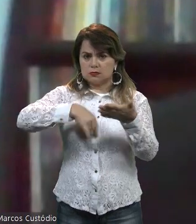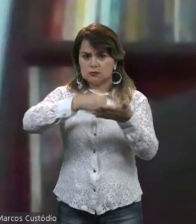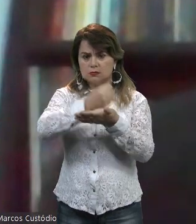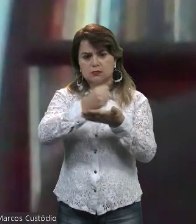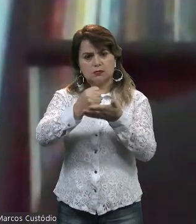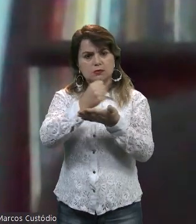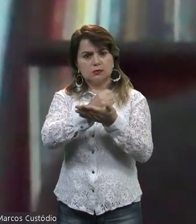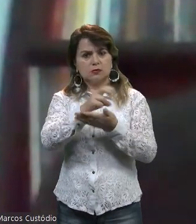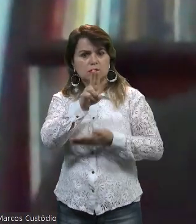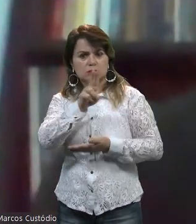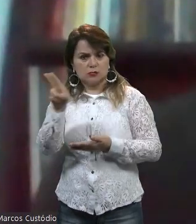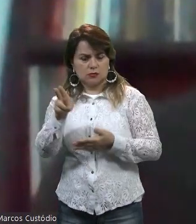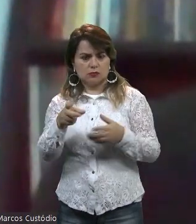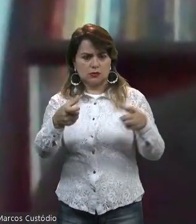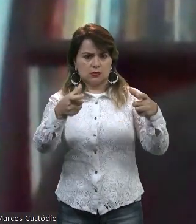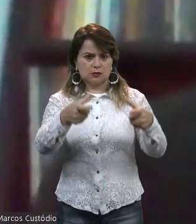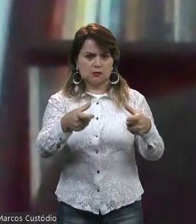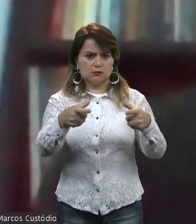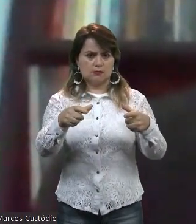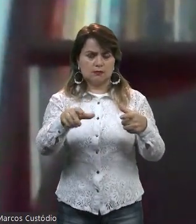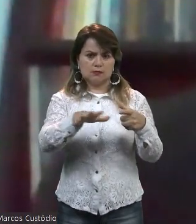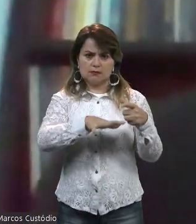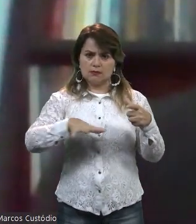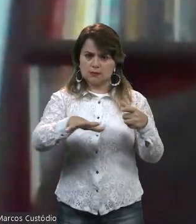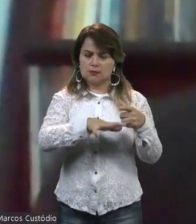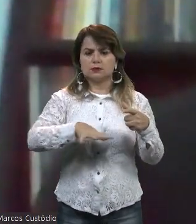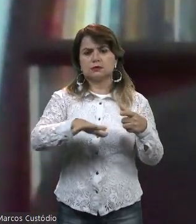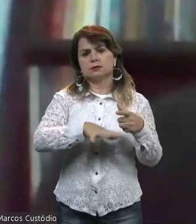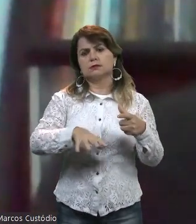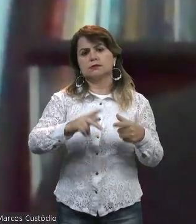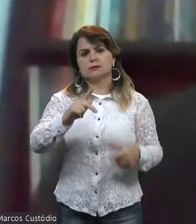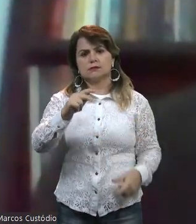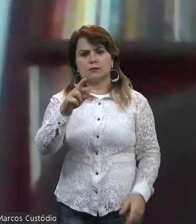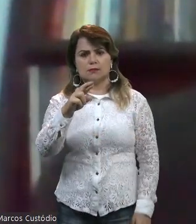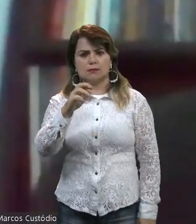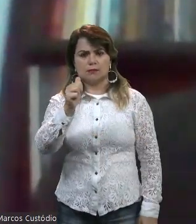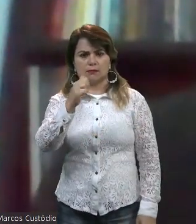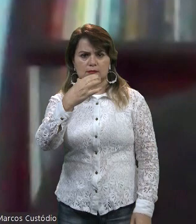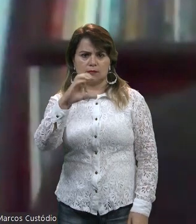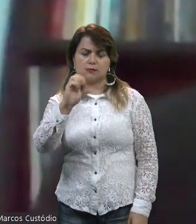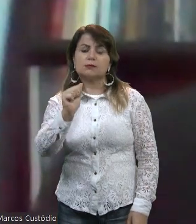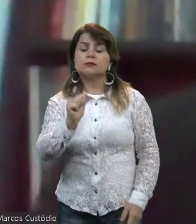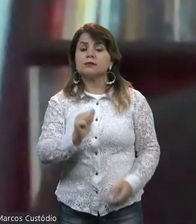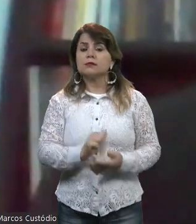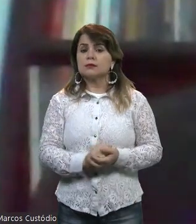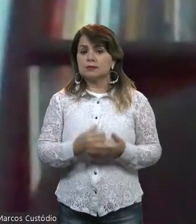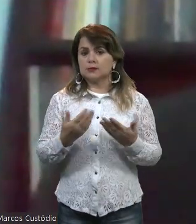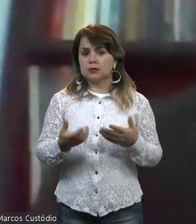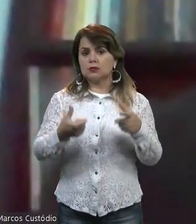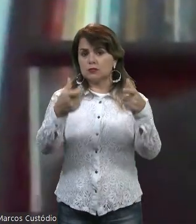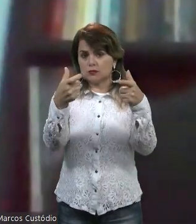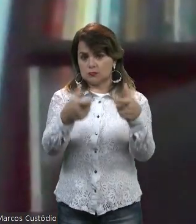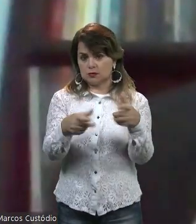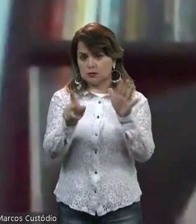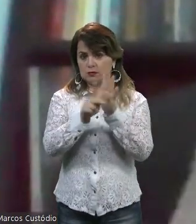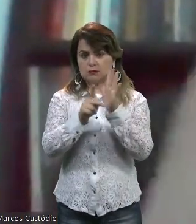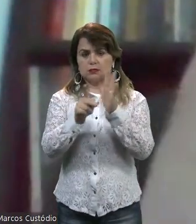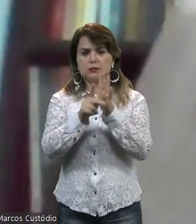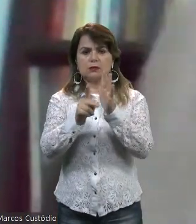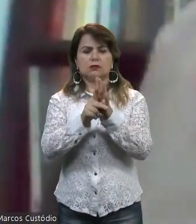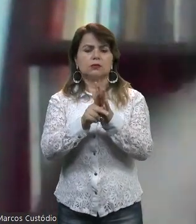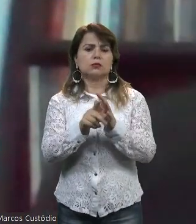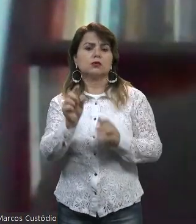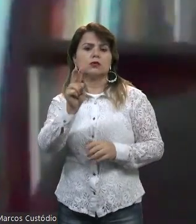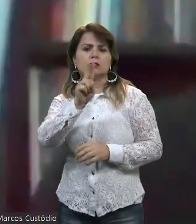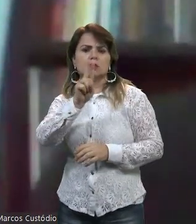estampando e nominando uma praça. Talvez seja a praça, para um jornalista, o lugar mais adequado para que o seu